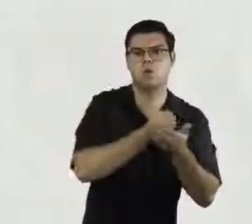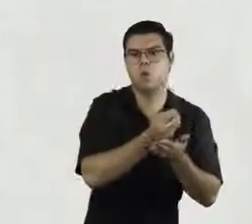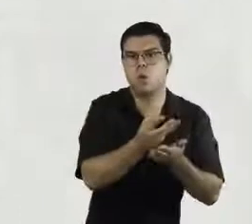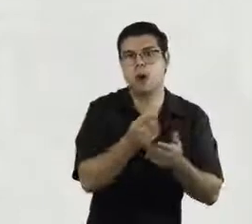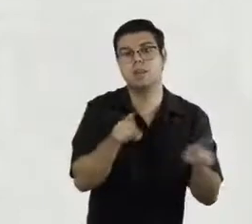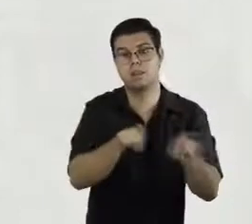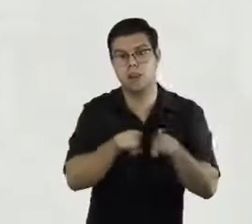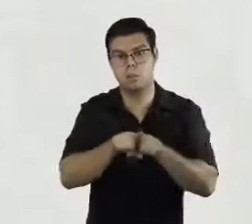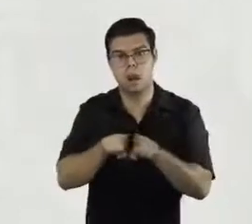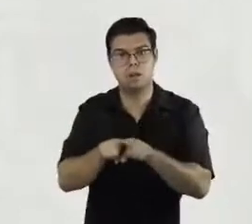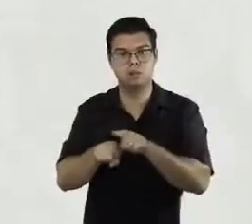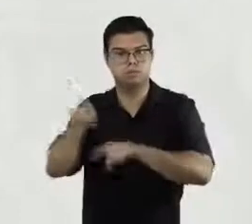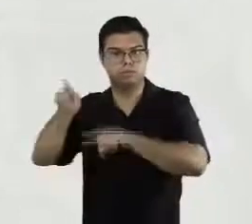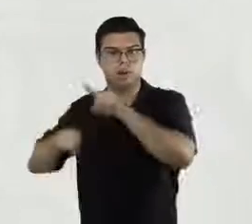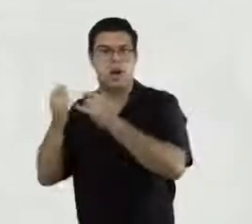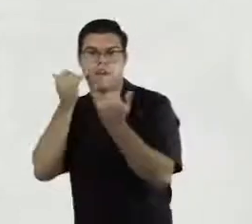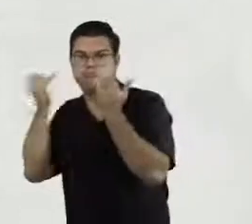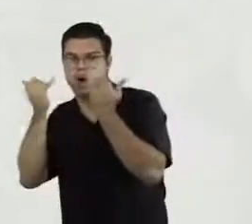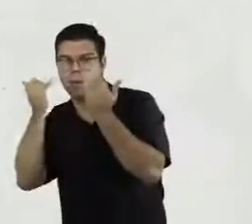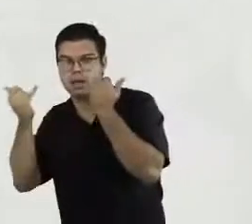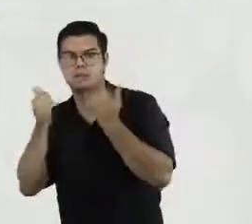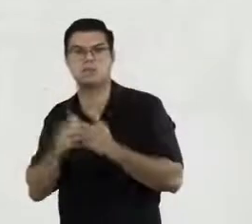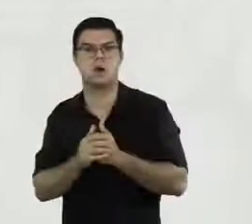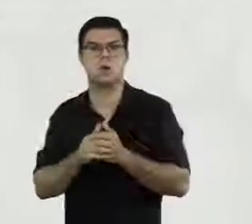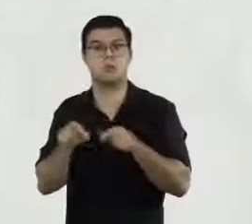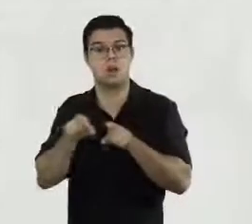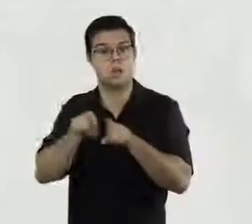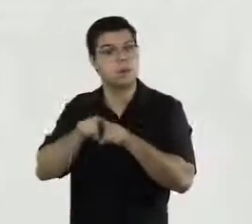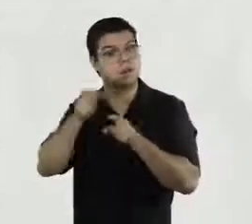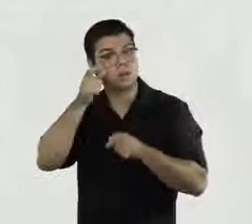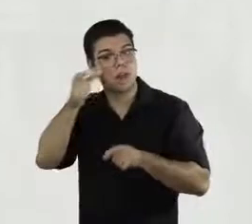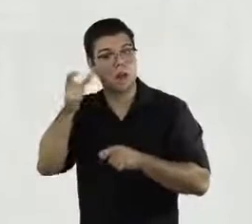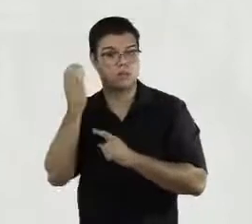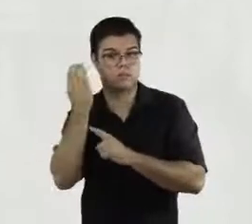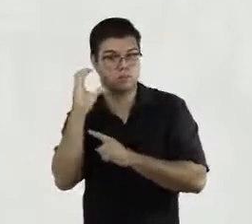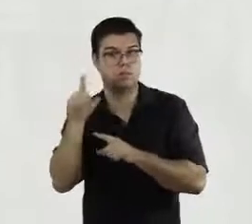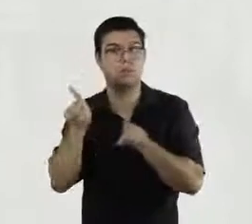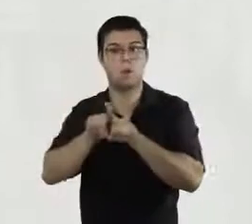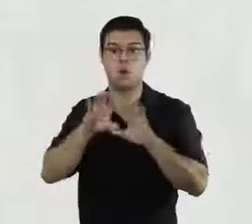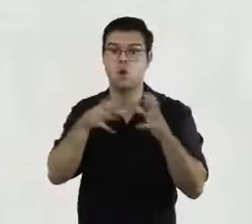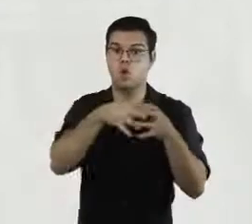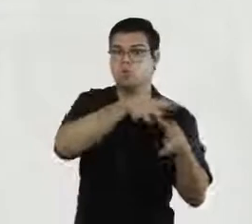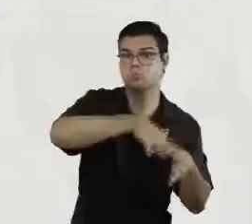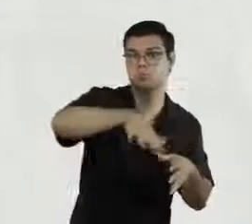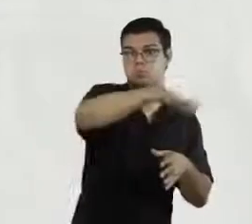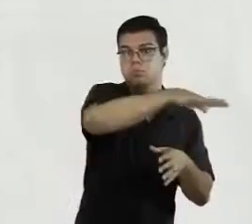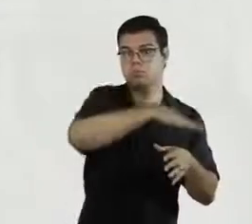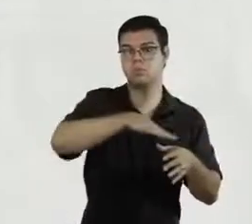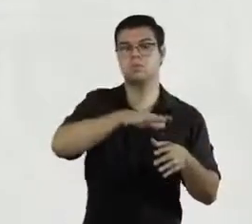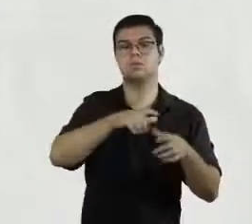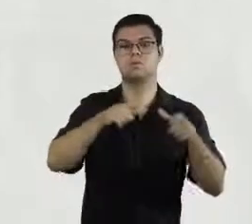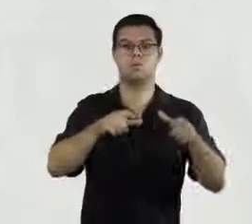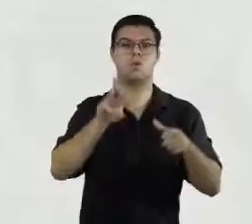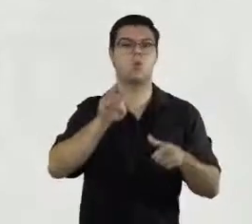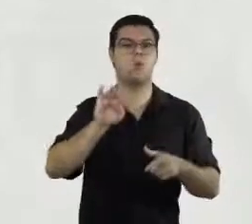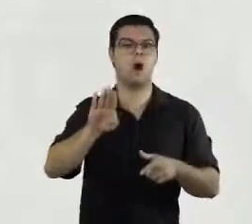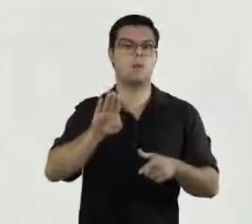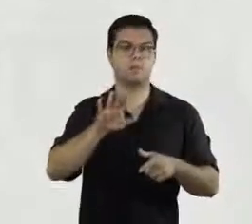noção de fluxo de informação, de interesse científico ou mesmo do grande público no ambiente web.